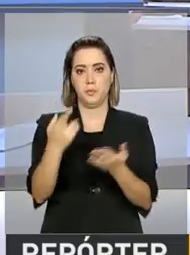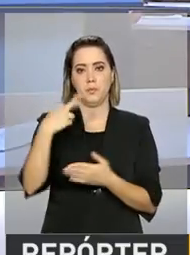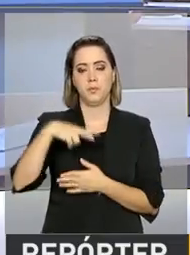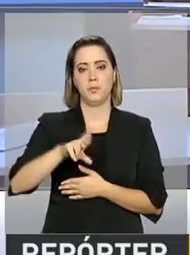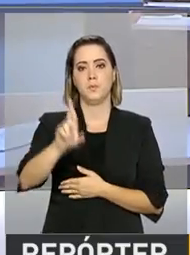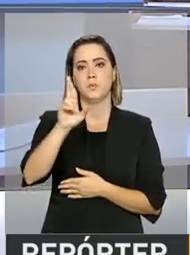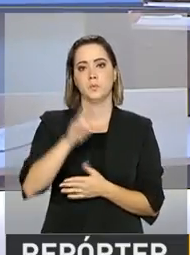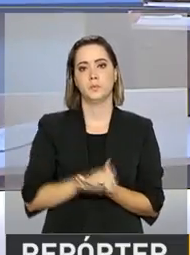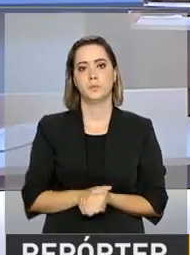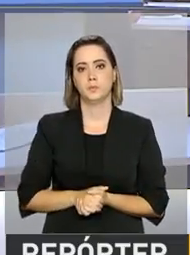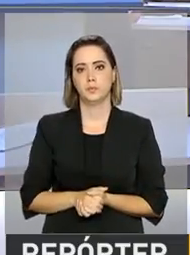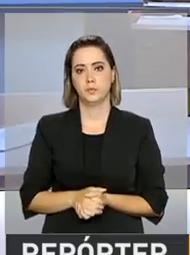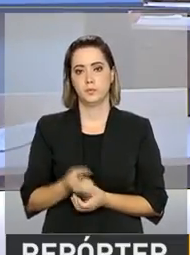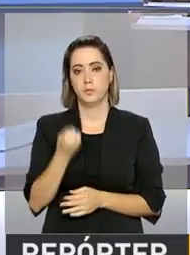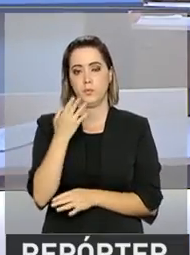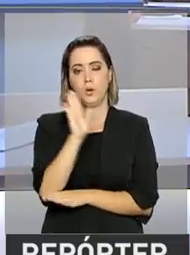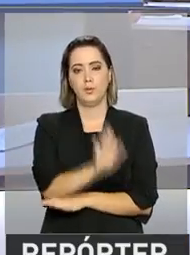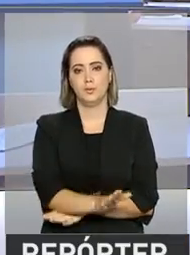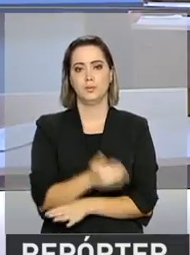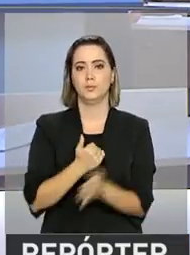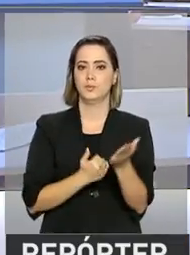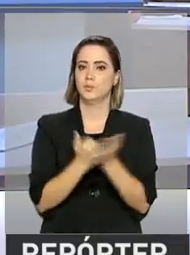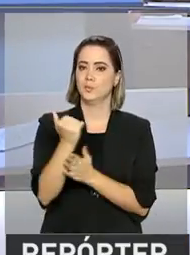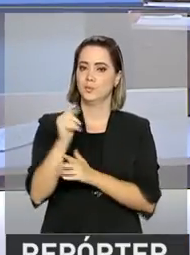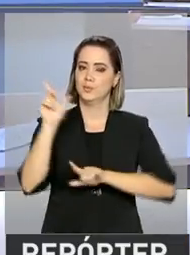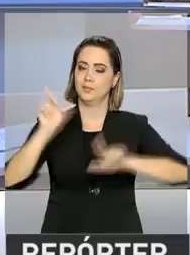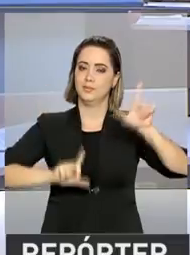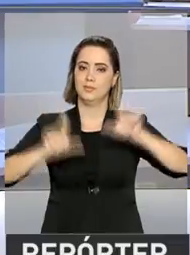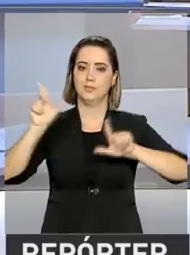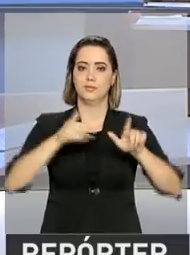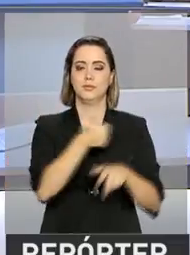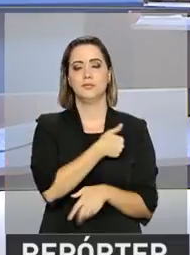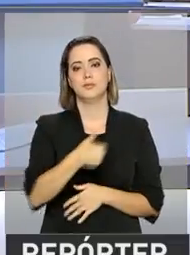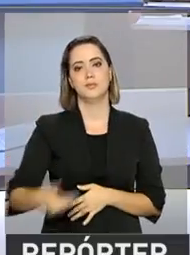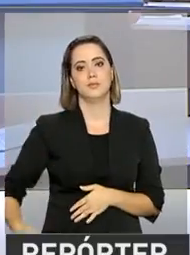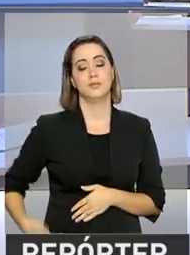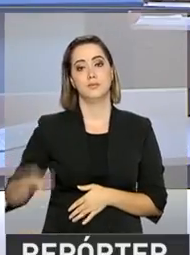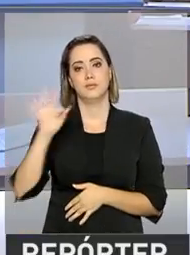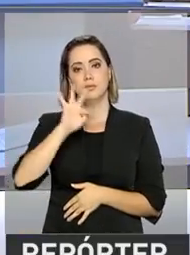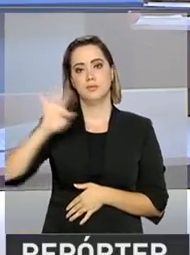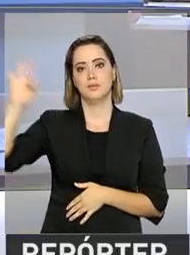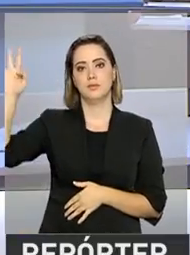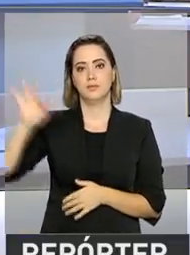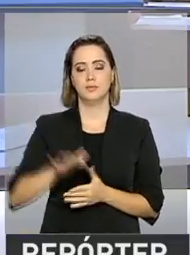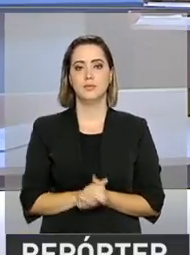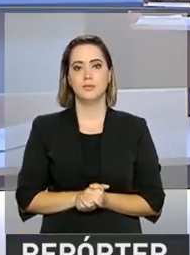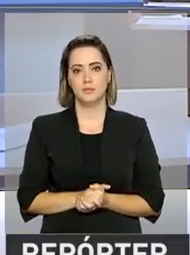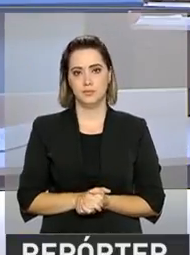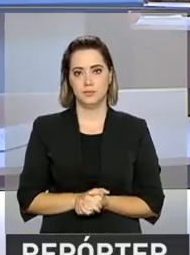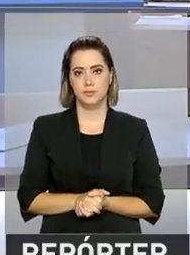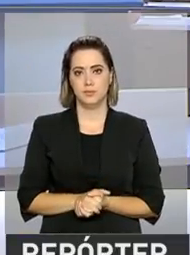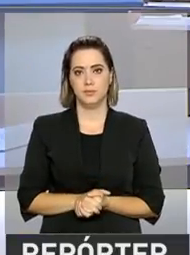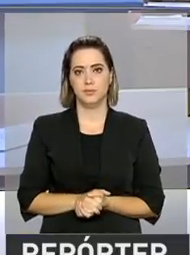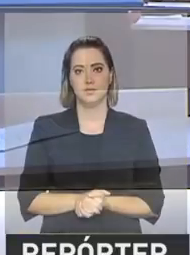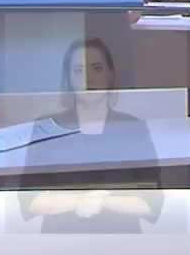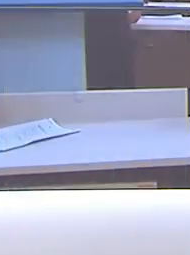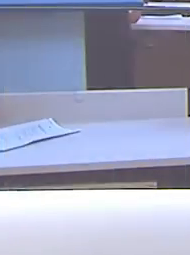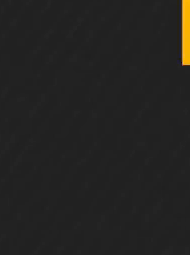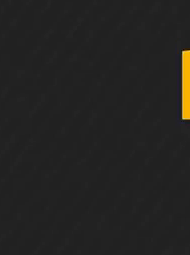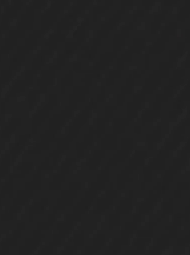do repórter nbr ótima tarde pra você continue com a gente aqui na nbr a tv do governo federal